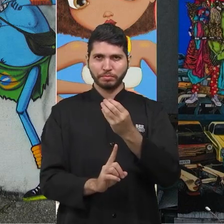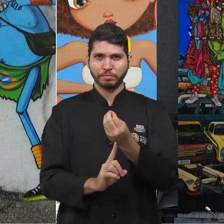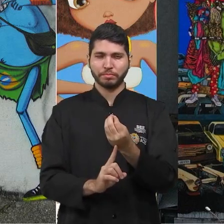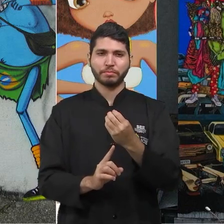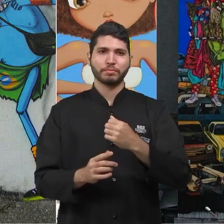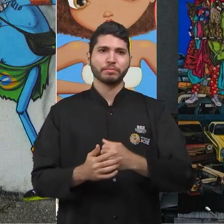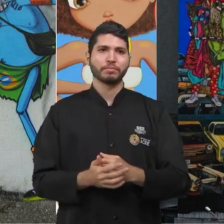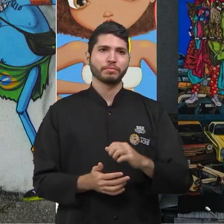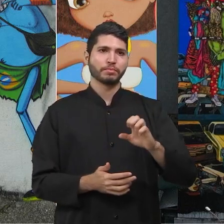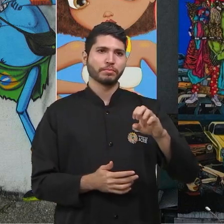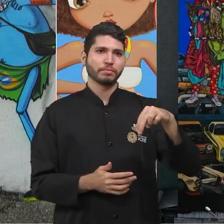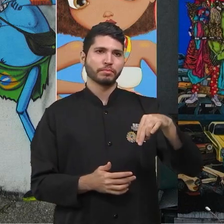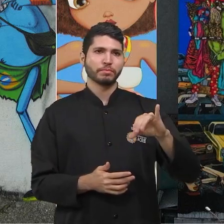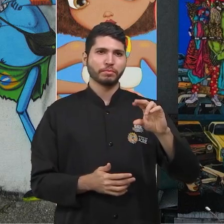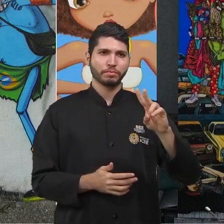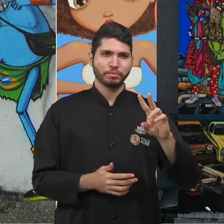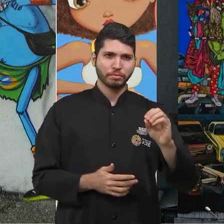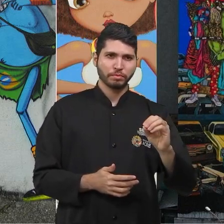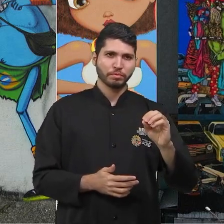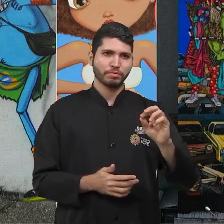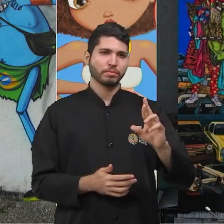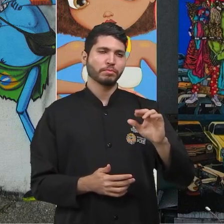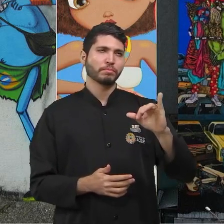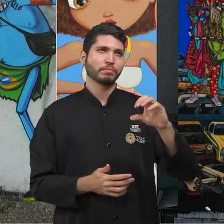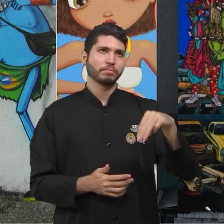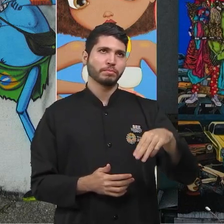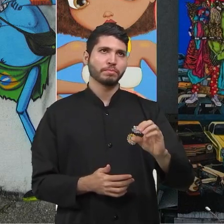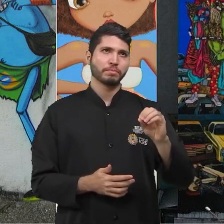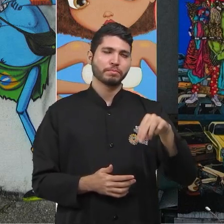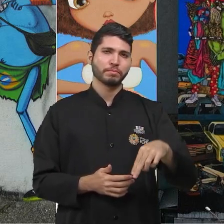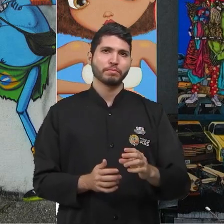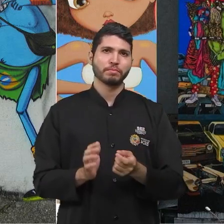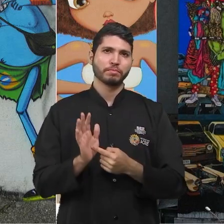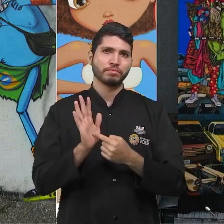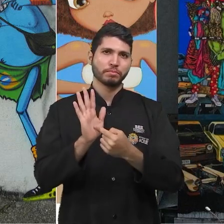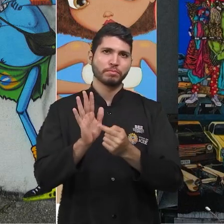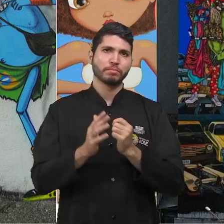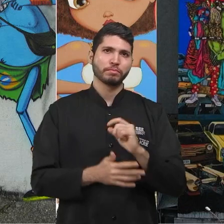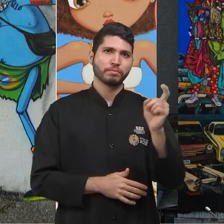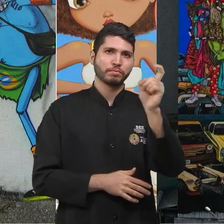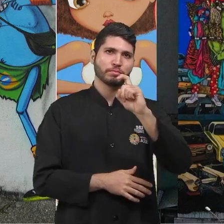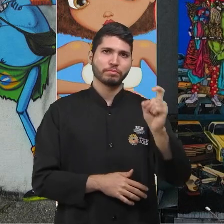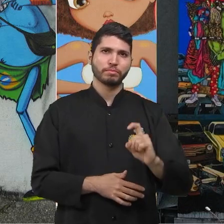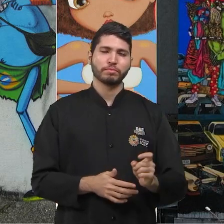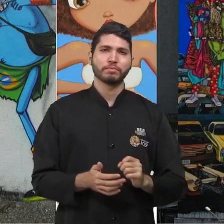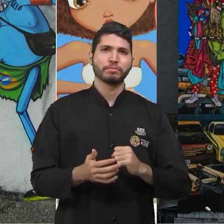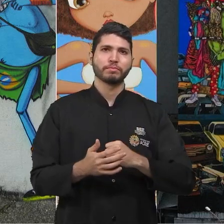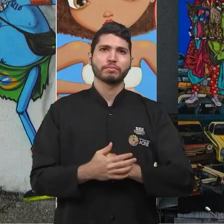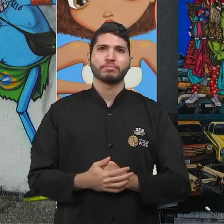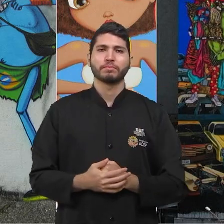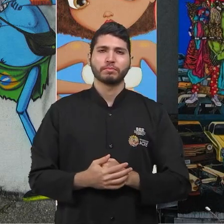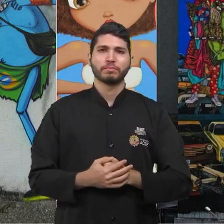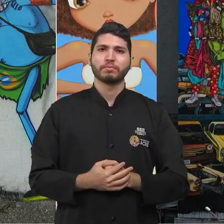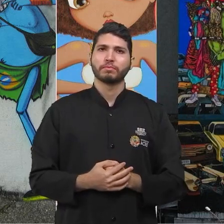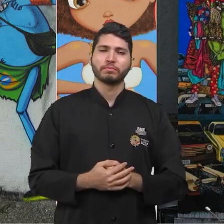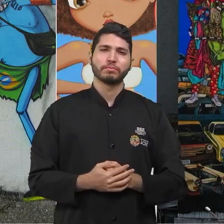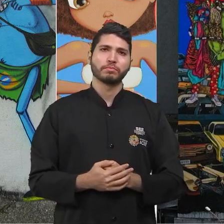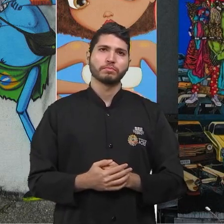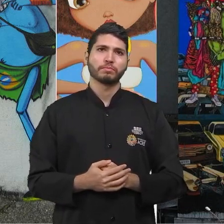O Enivo, Rimon Guimarães são alguns nomes que mostram como o grafite brasileiro se destaca no mundo